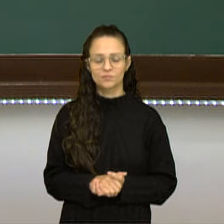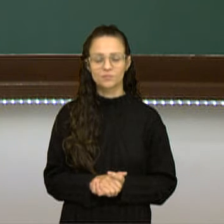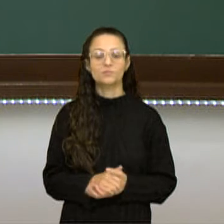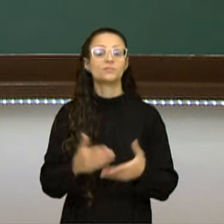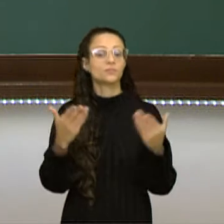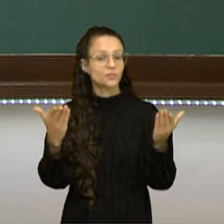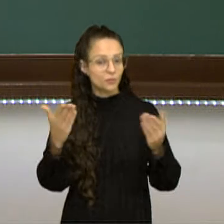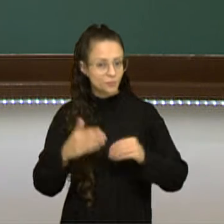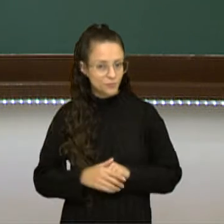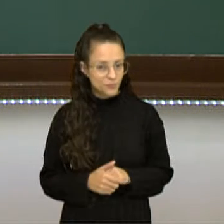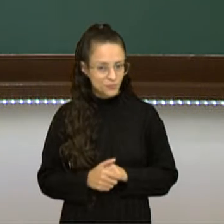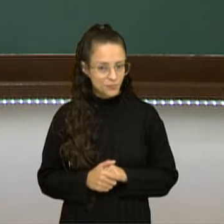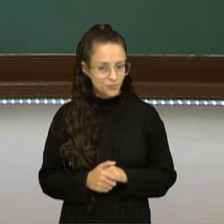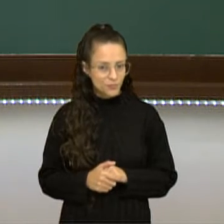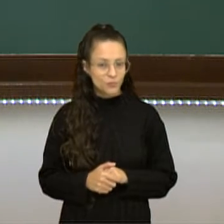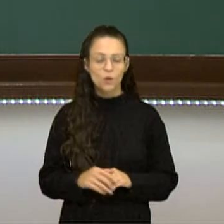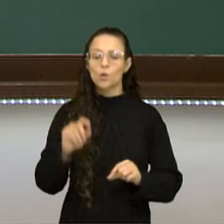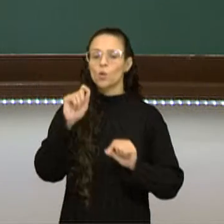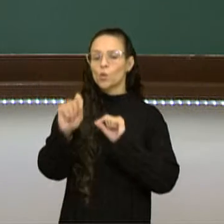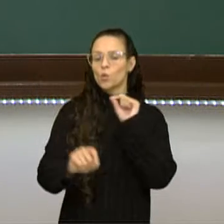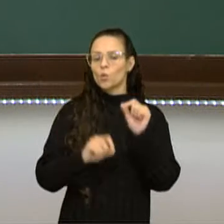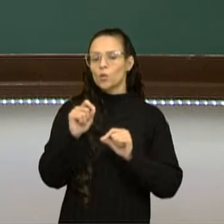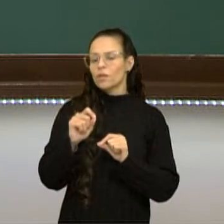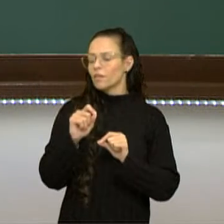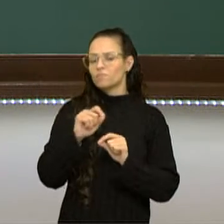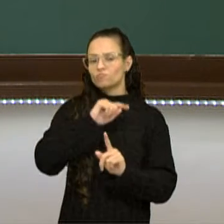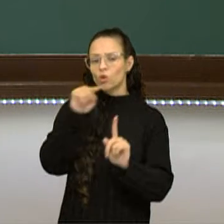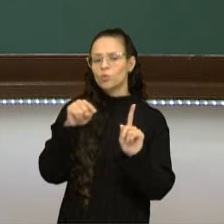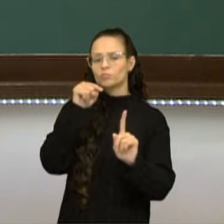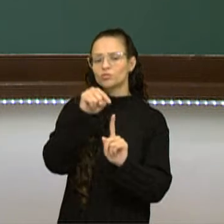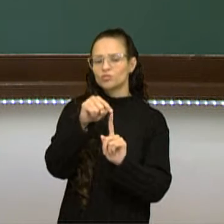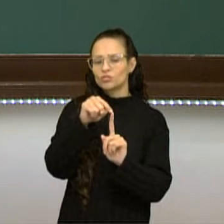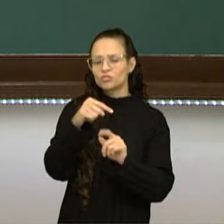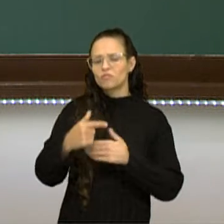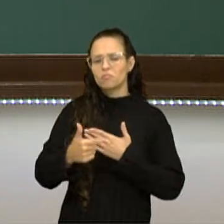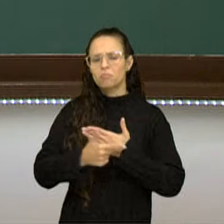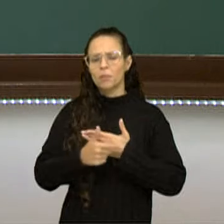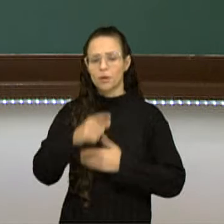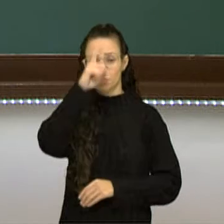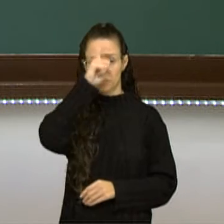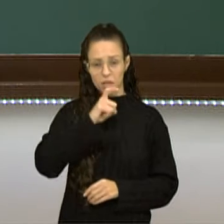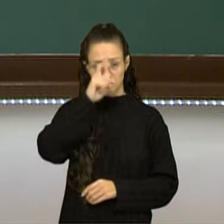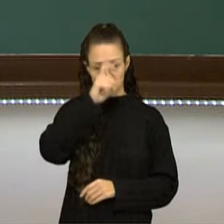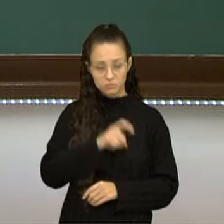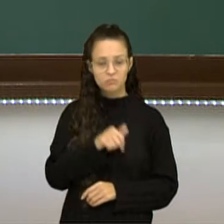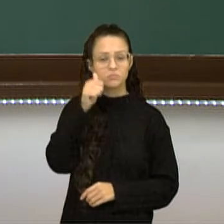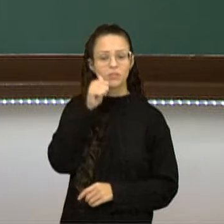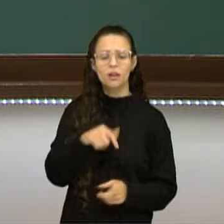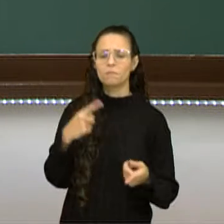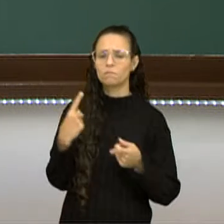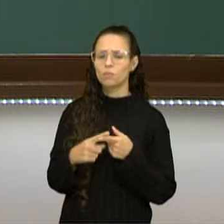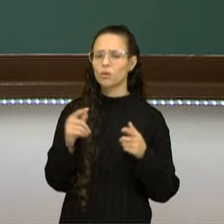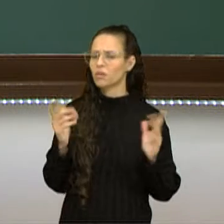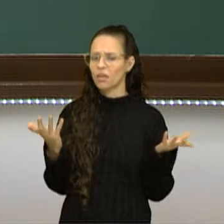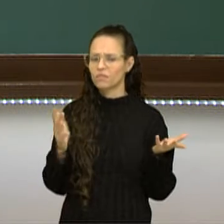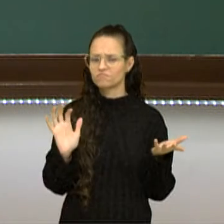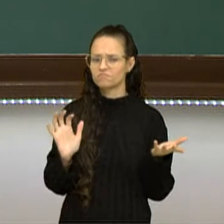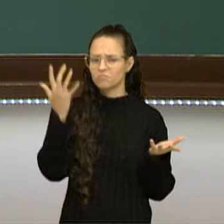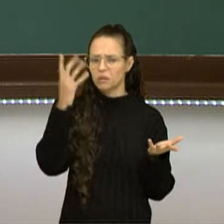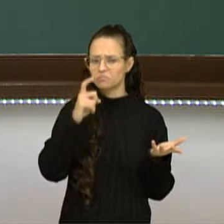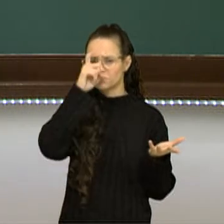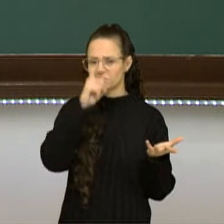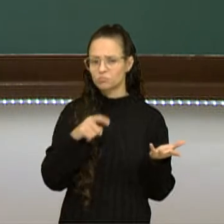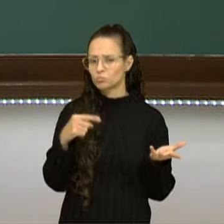E então, qual a função, né, da menstruação nas meninas? Por que esse evento